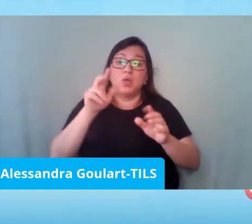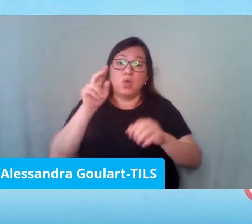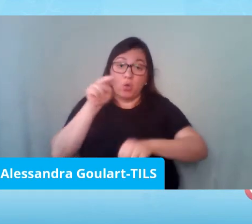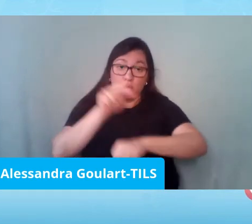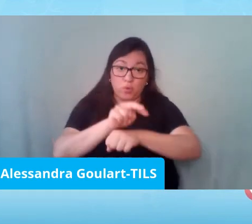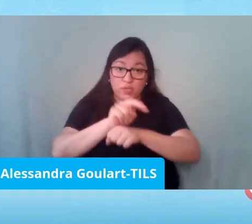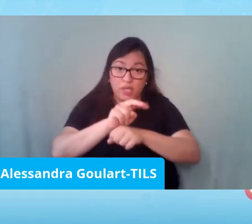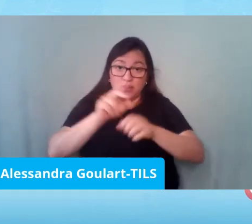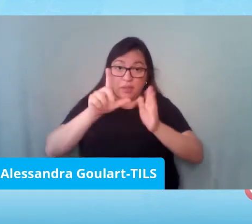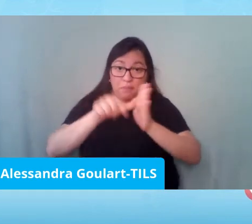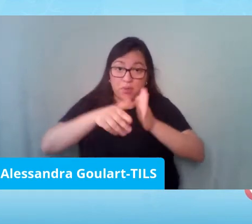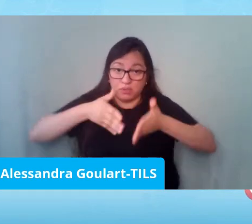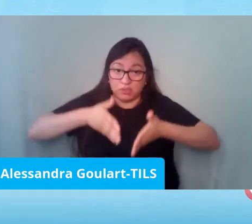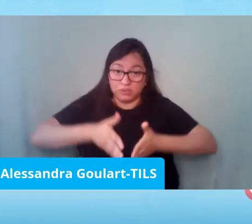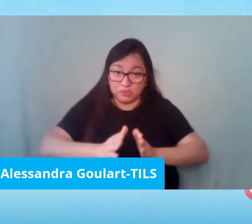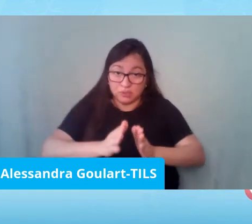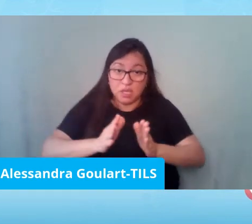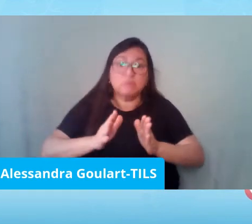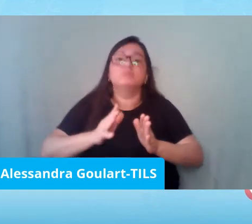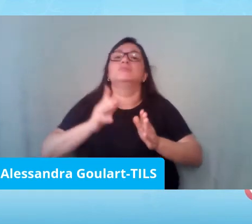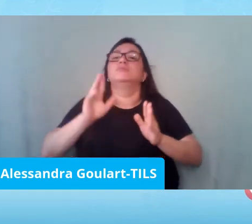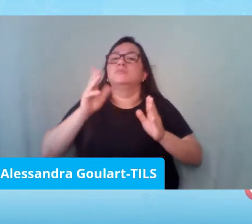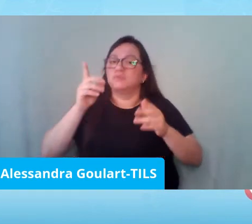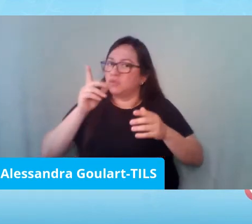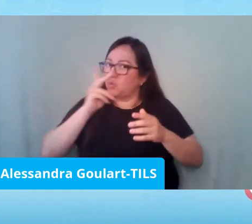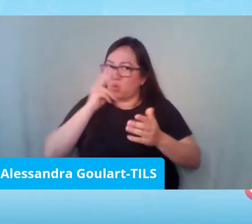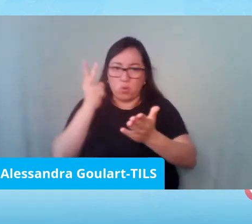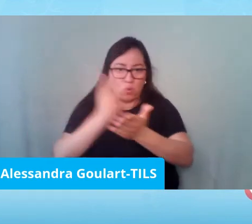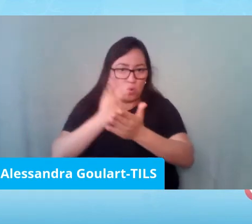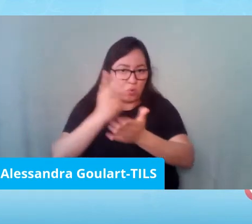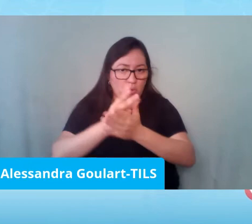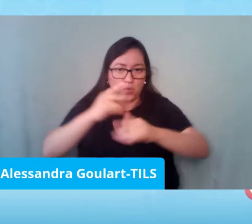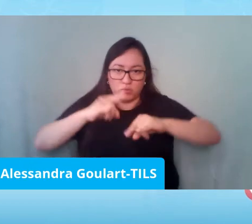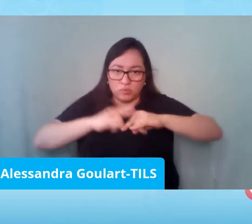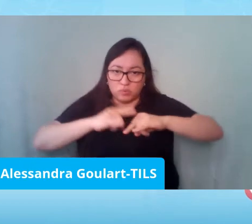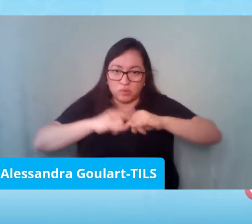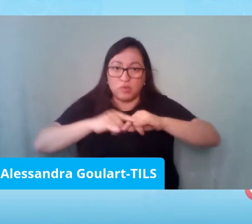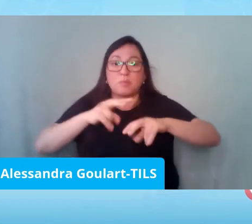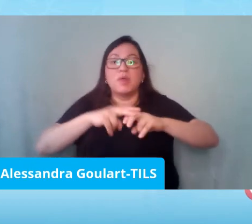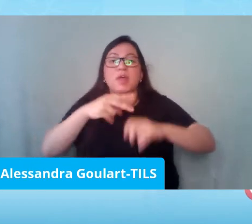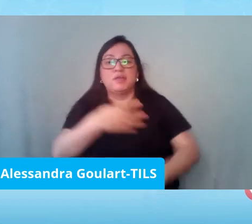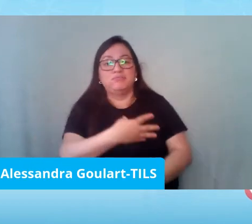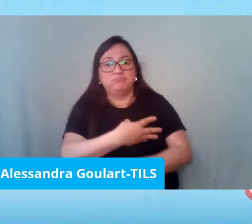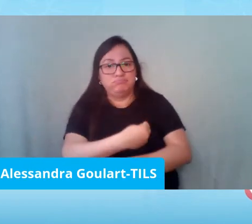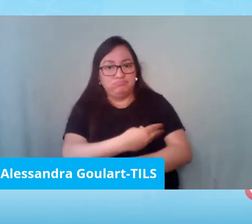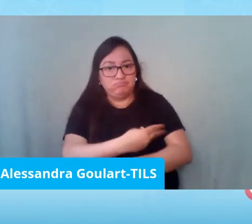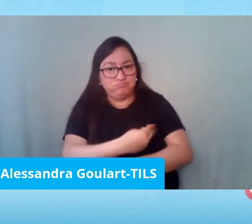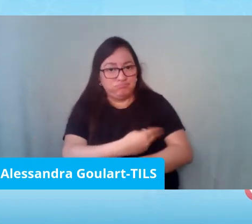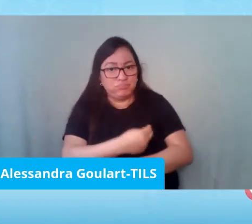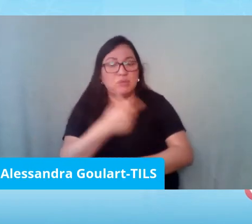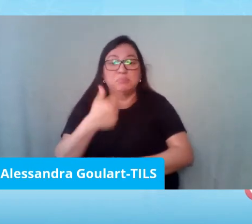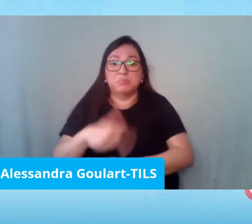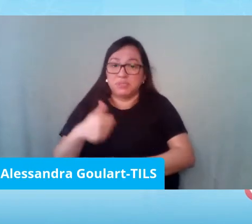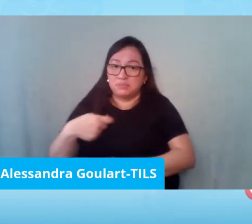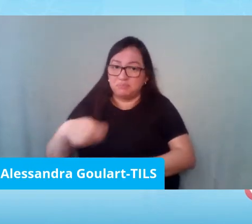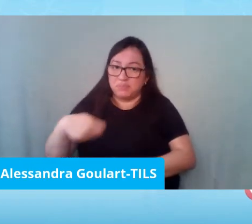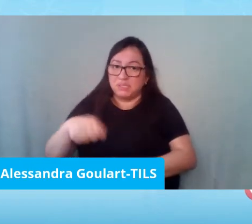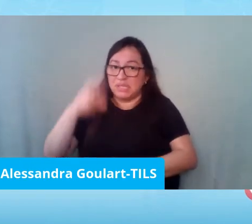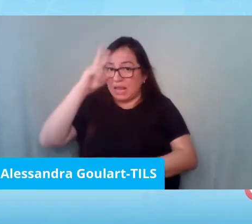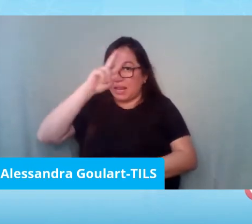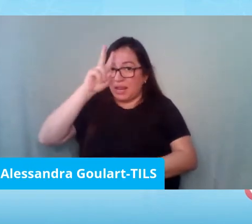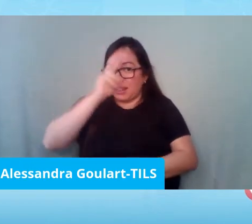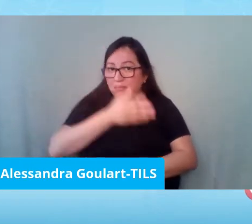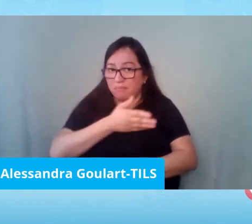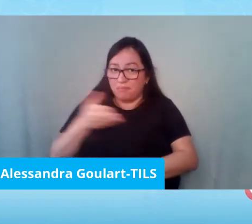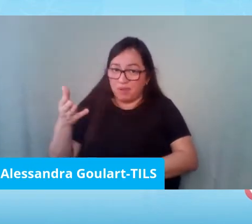usar preservativo novamente, eu vou falar que durante o aleitamento materno, a gente tem que estar falando para essas mulheres do